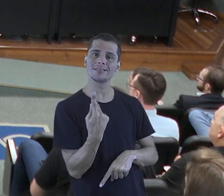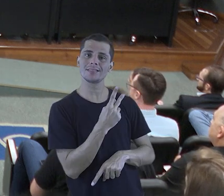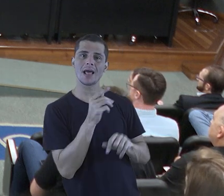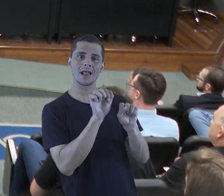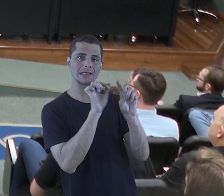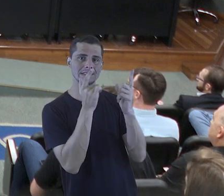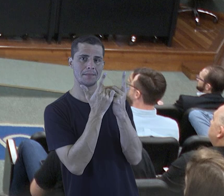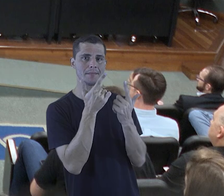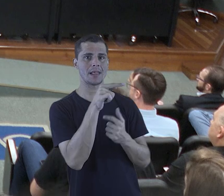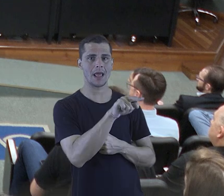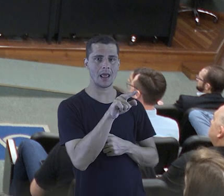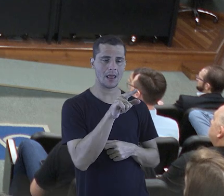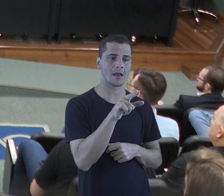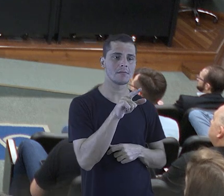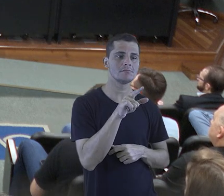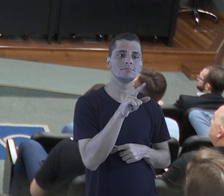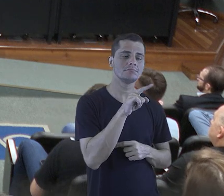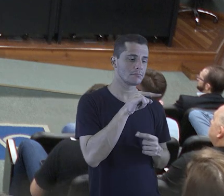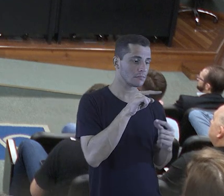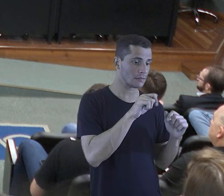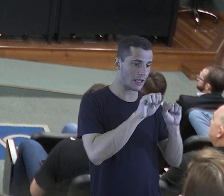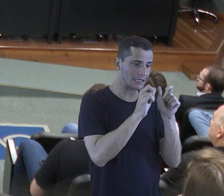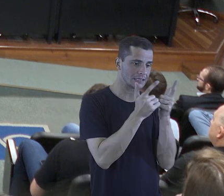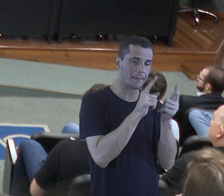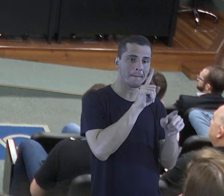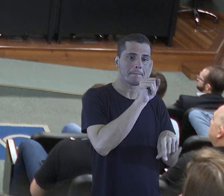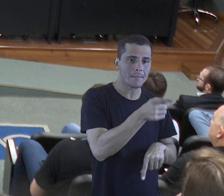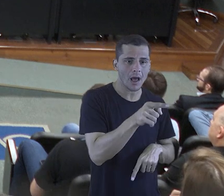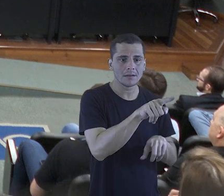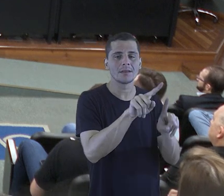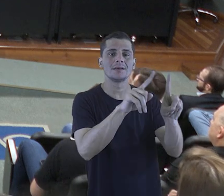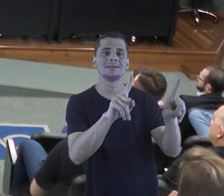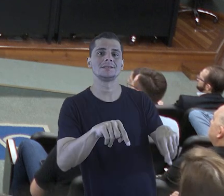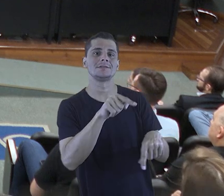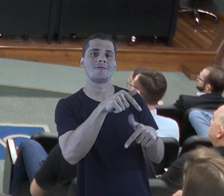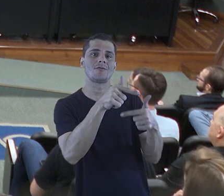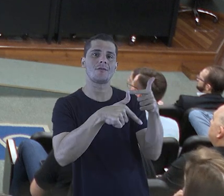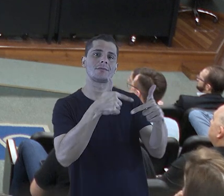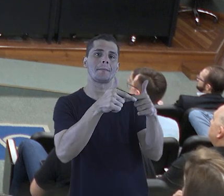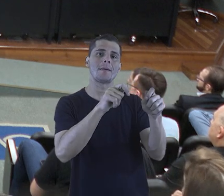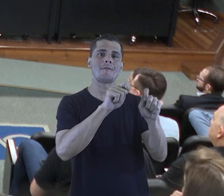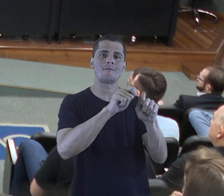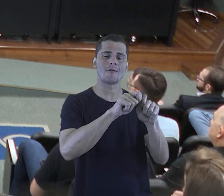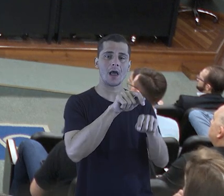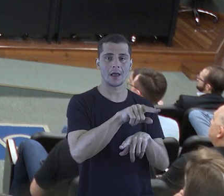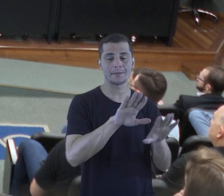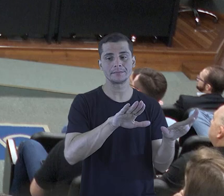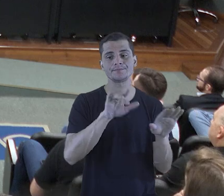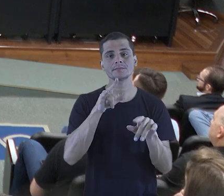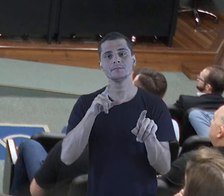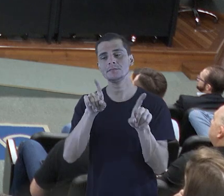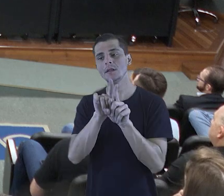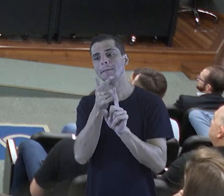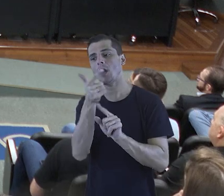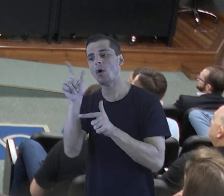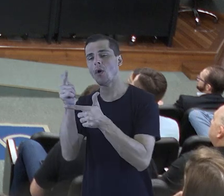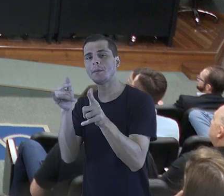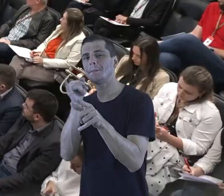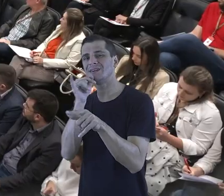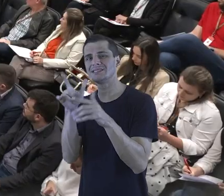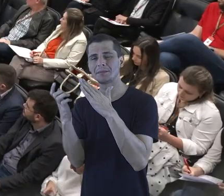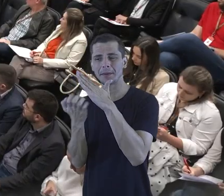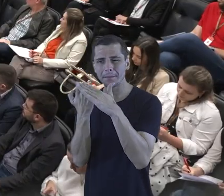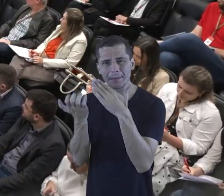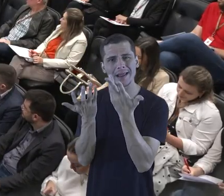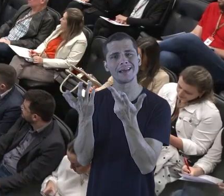que vocês exerçam na humanidade. Mas isso é que daí é aí que está a grande dificuldade de a LGPD, que é uma lei privada,